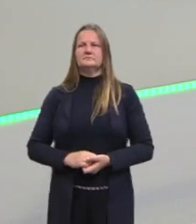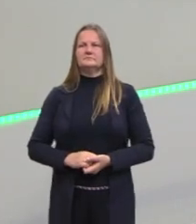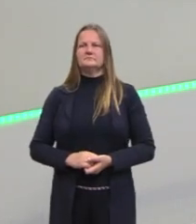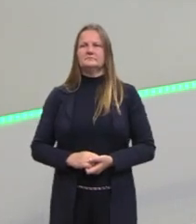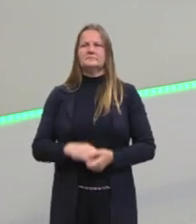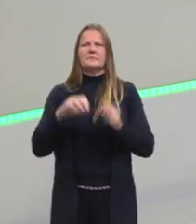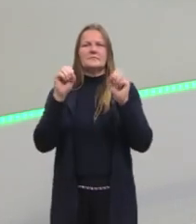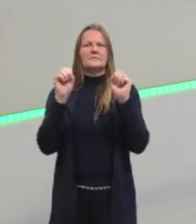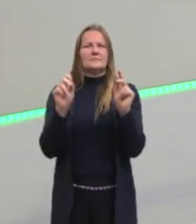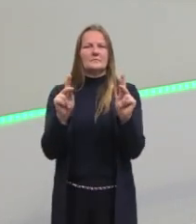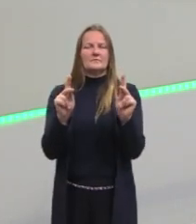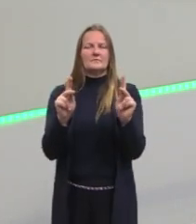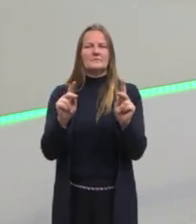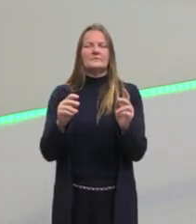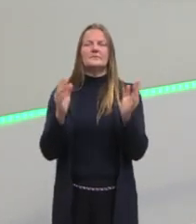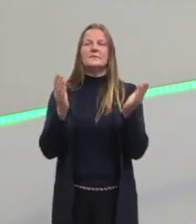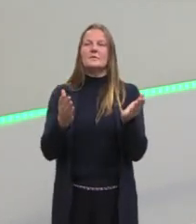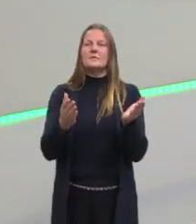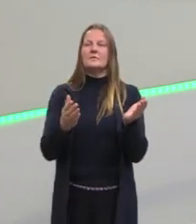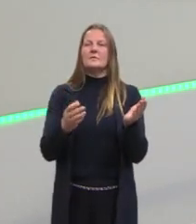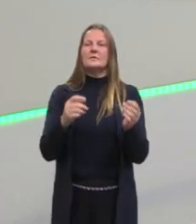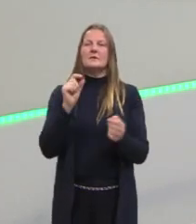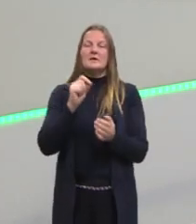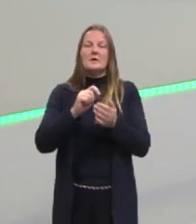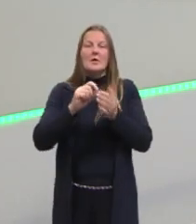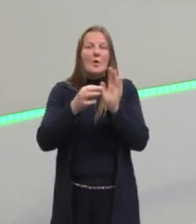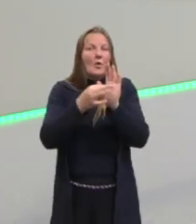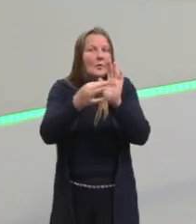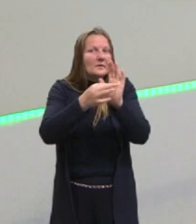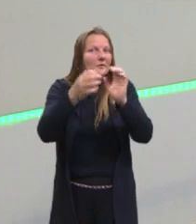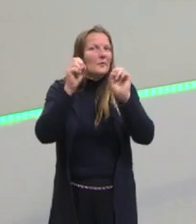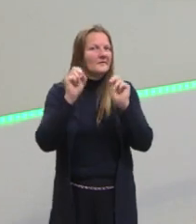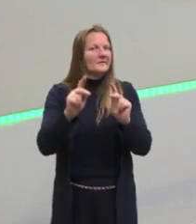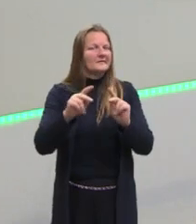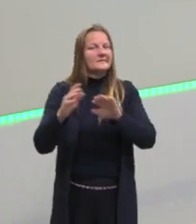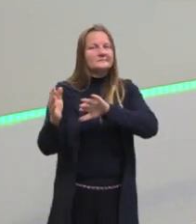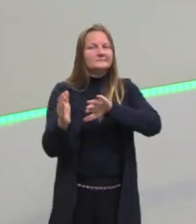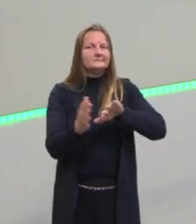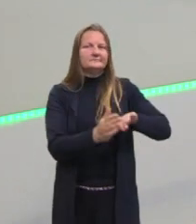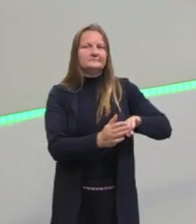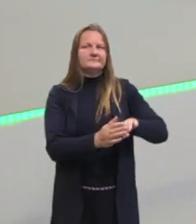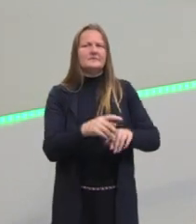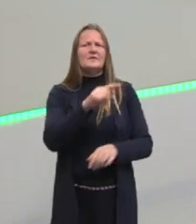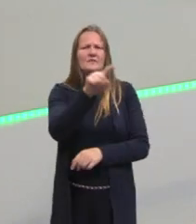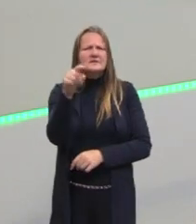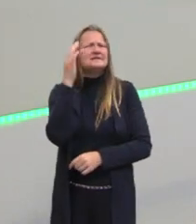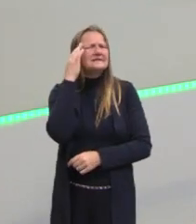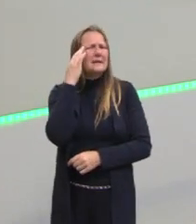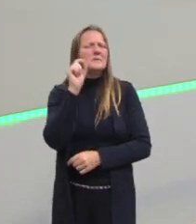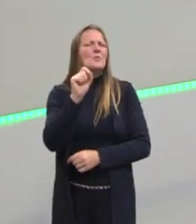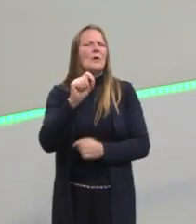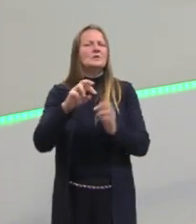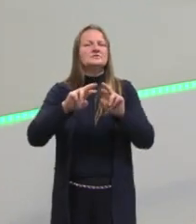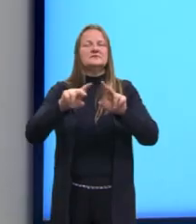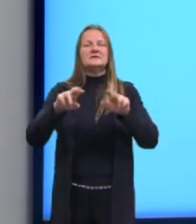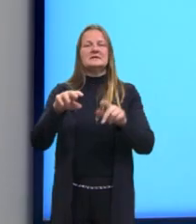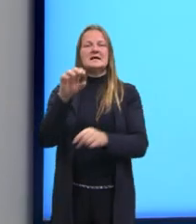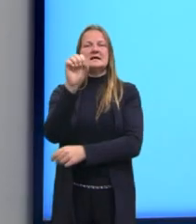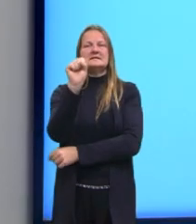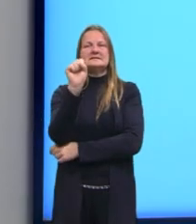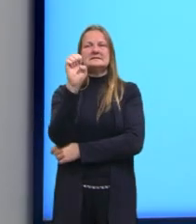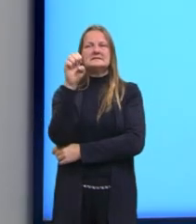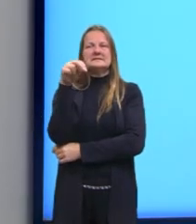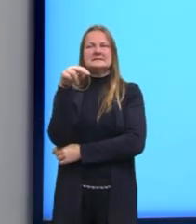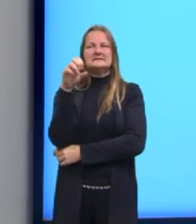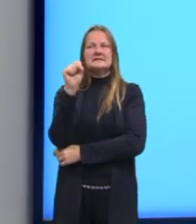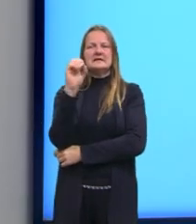Ok, falamos o que é um artigo de opinião. Mas aí eu pergunto para vocês, vocês sabem a diferença entre o que a gente chama